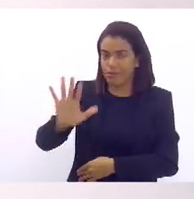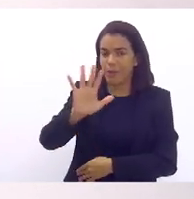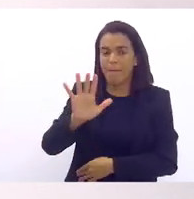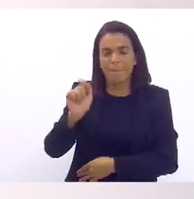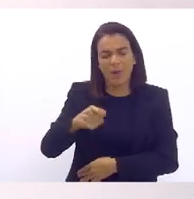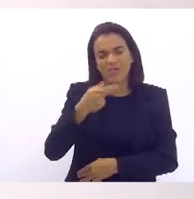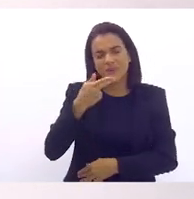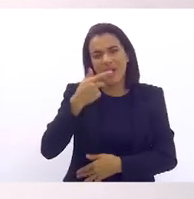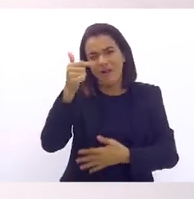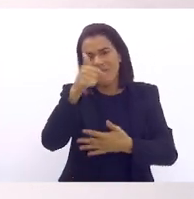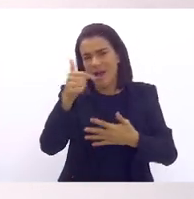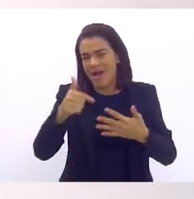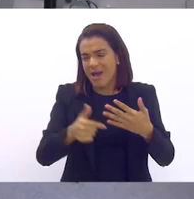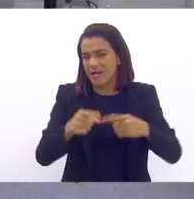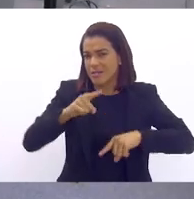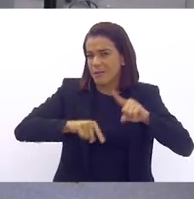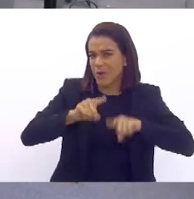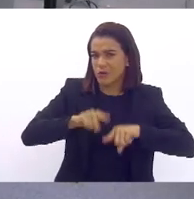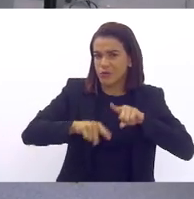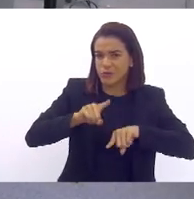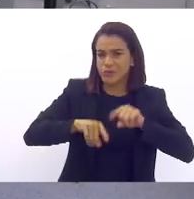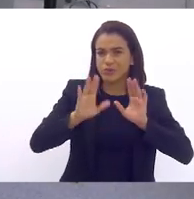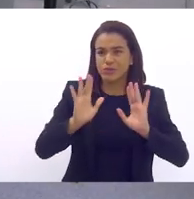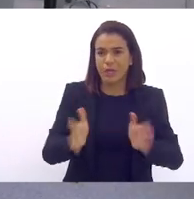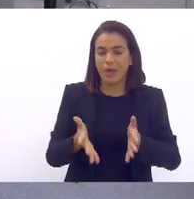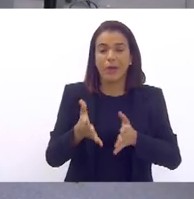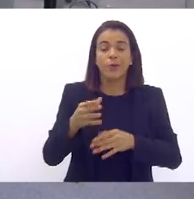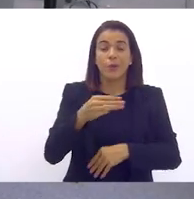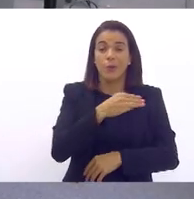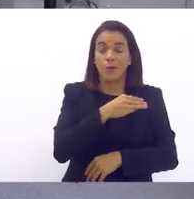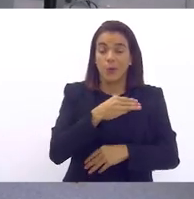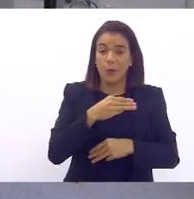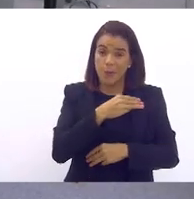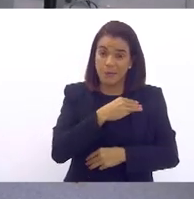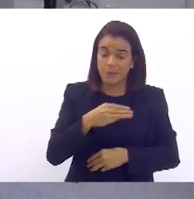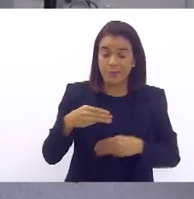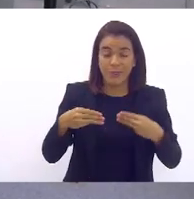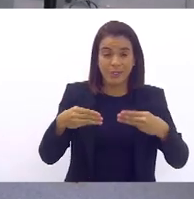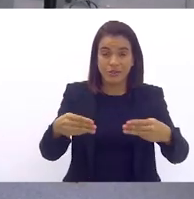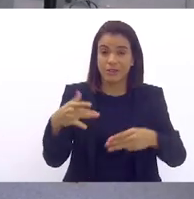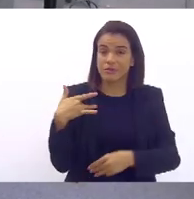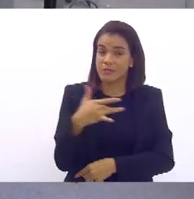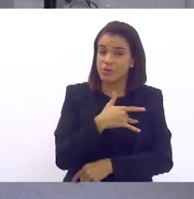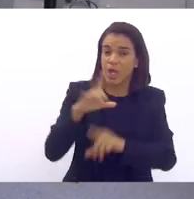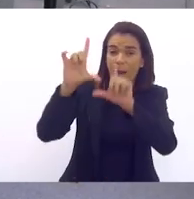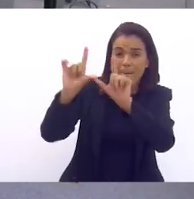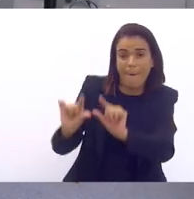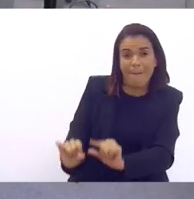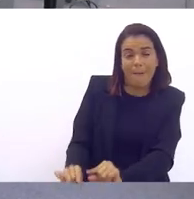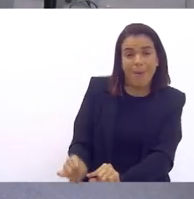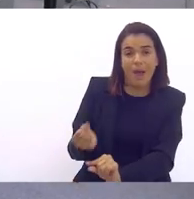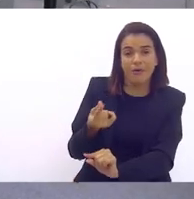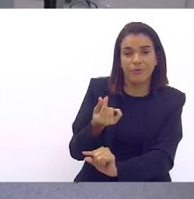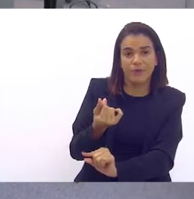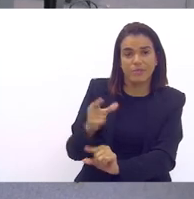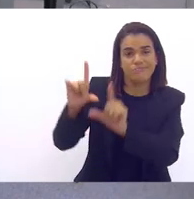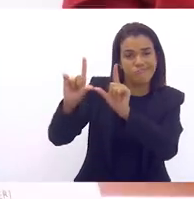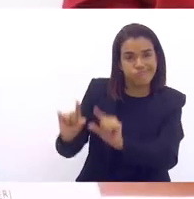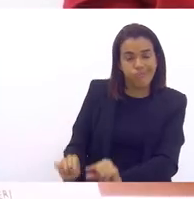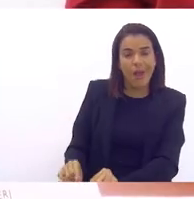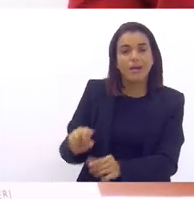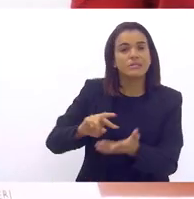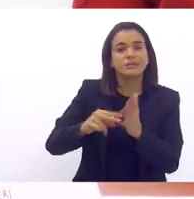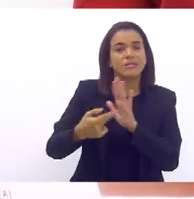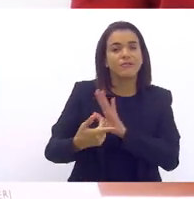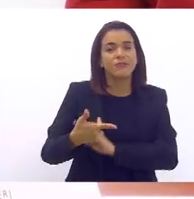citar vários produtos que estão aí Alguns dos quais o ministério da saúde já conseguiu reduzir preços mas esses preços representam